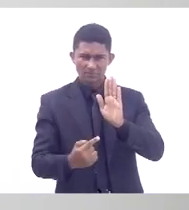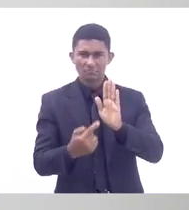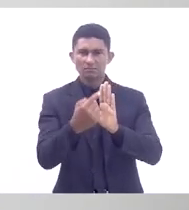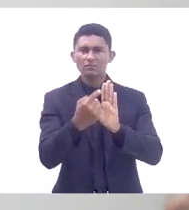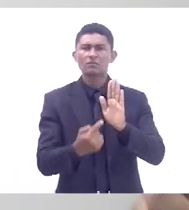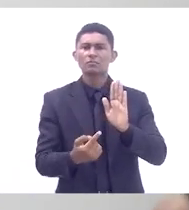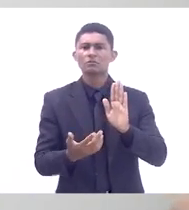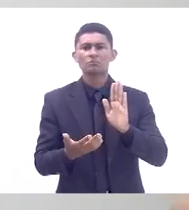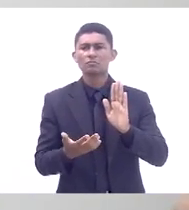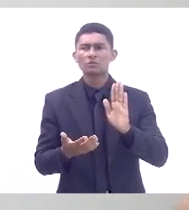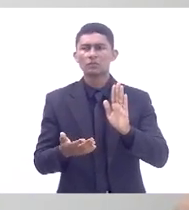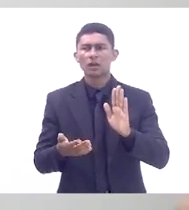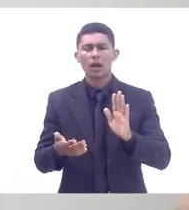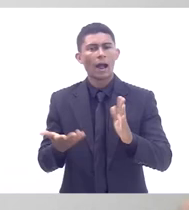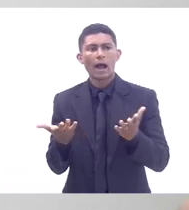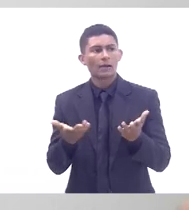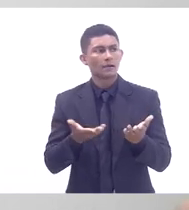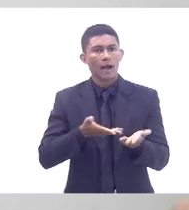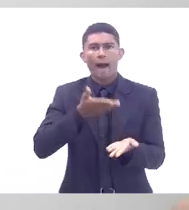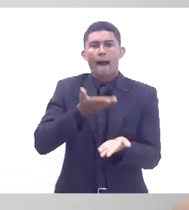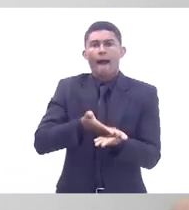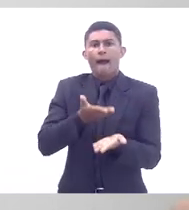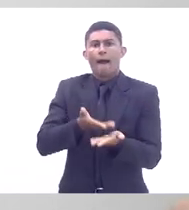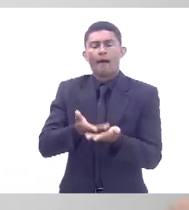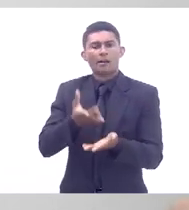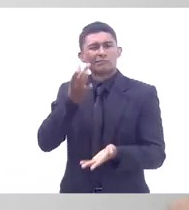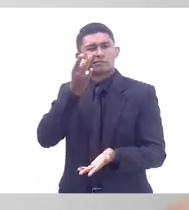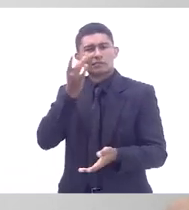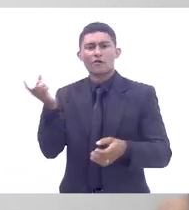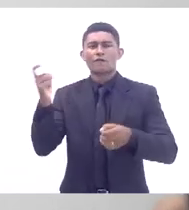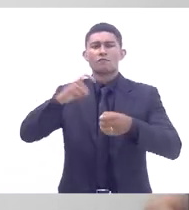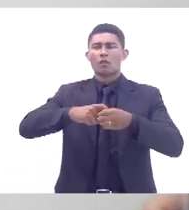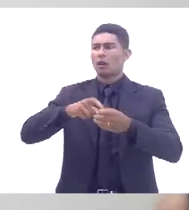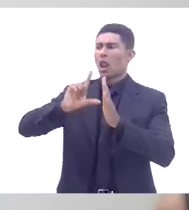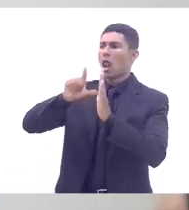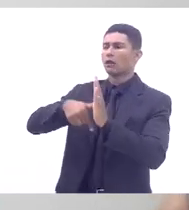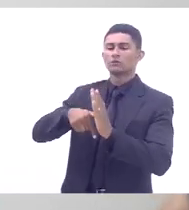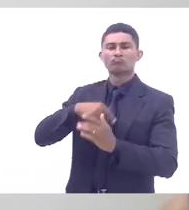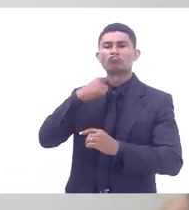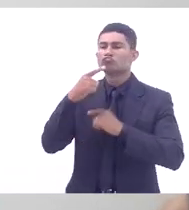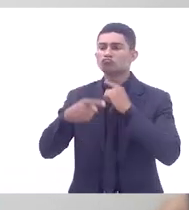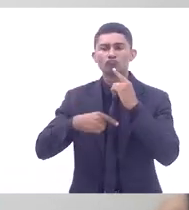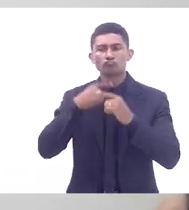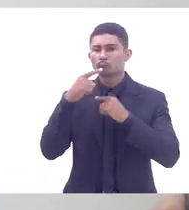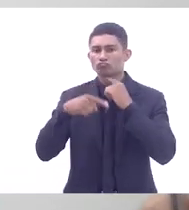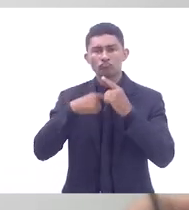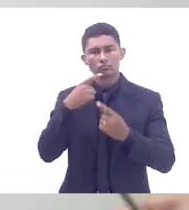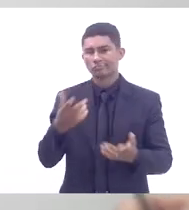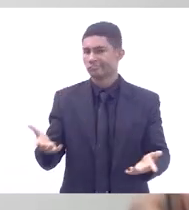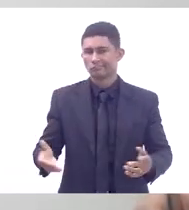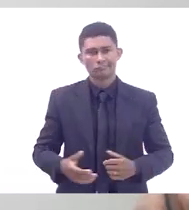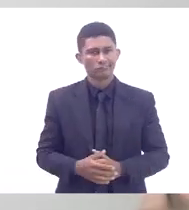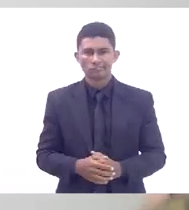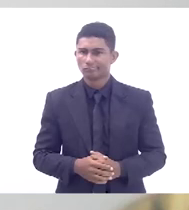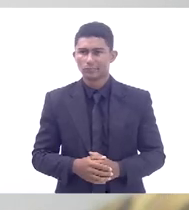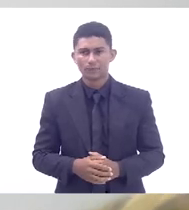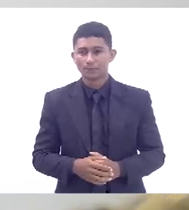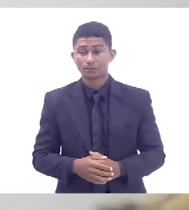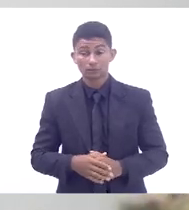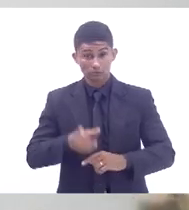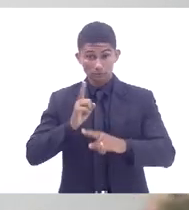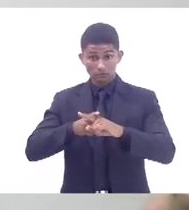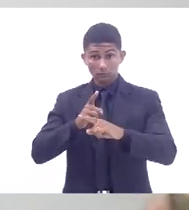né adiar o início das aulas presenciais e com a